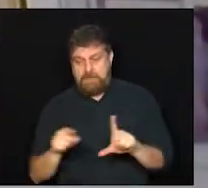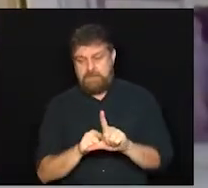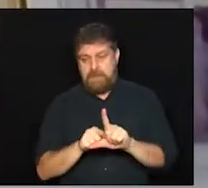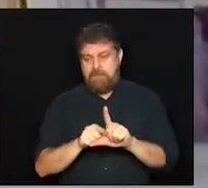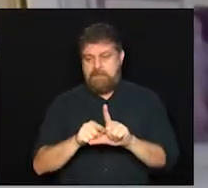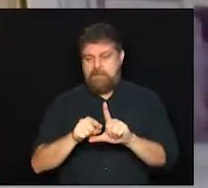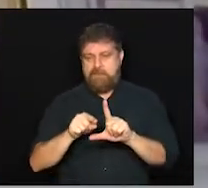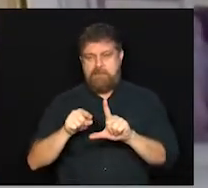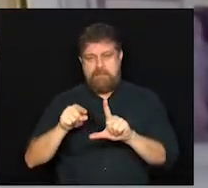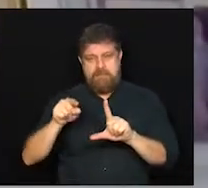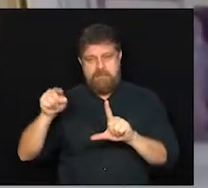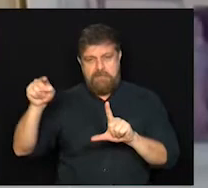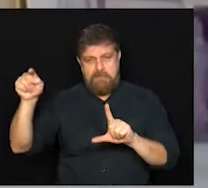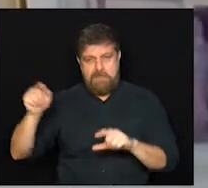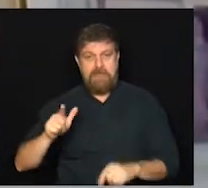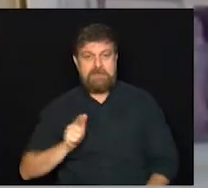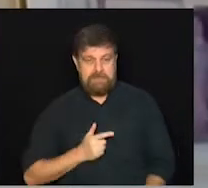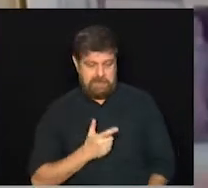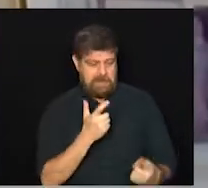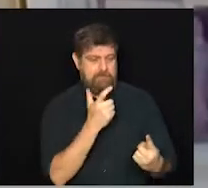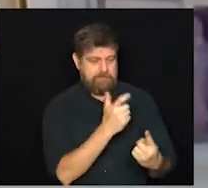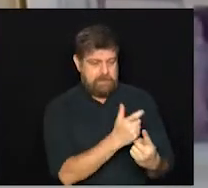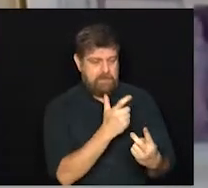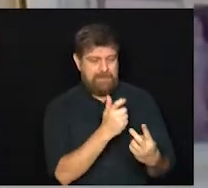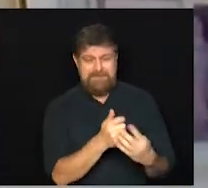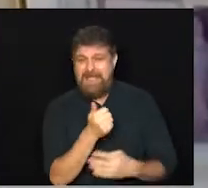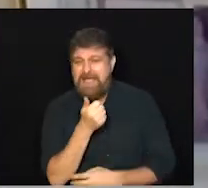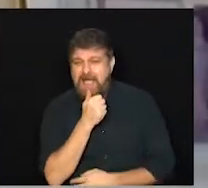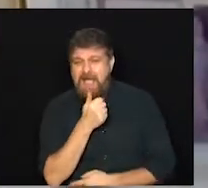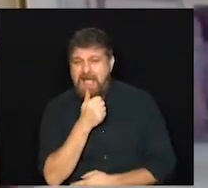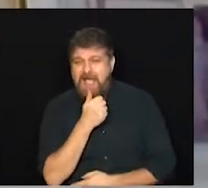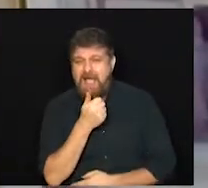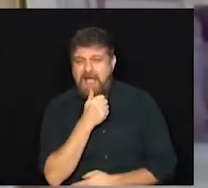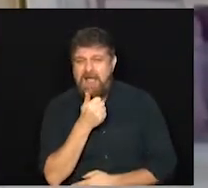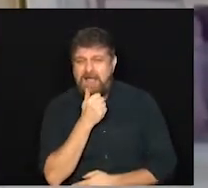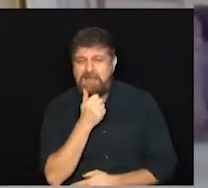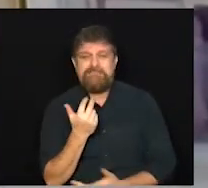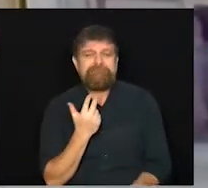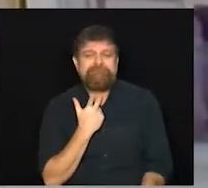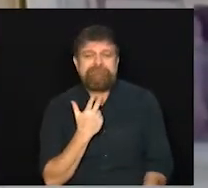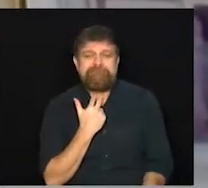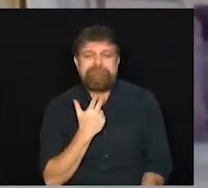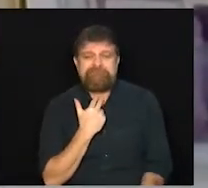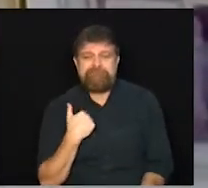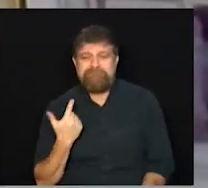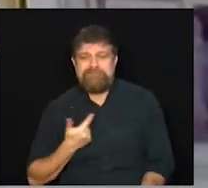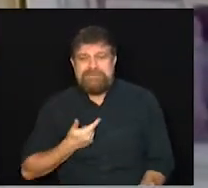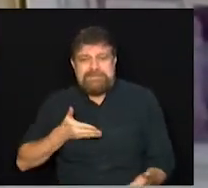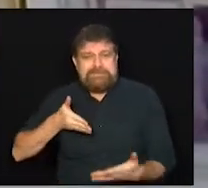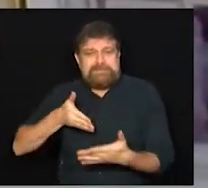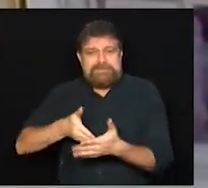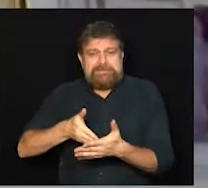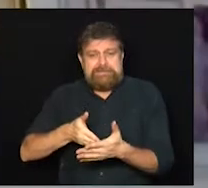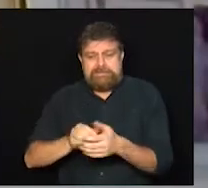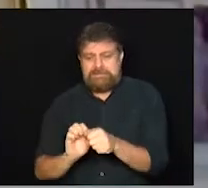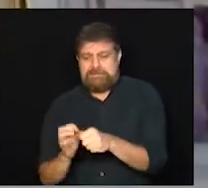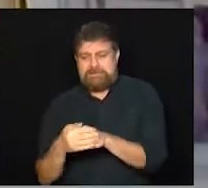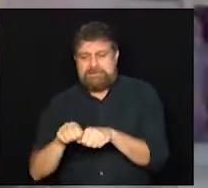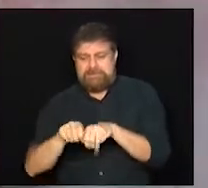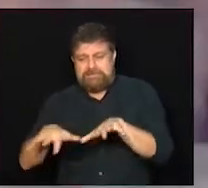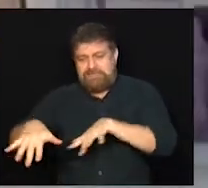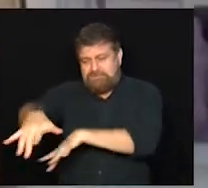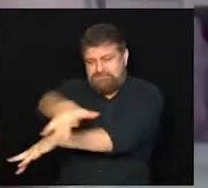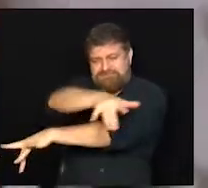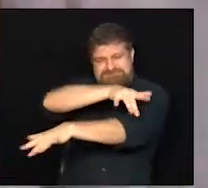mais de vacinados, mas ainda não num nível que você impeça o vírus de circular muito, ele